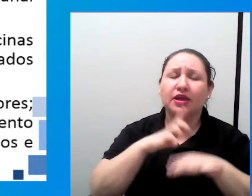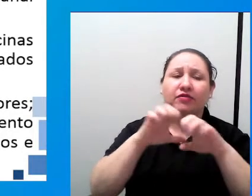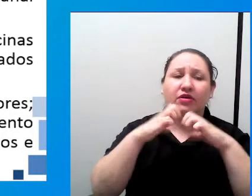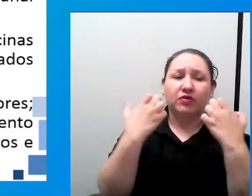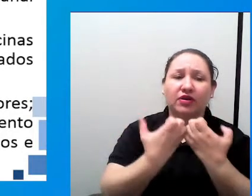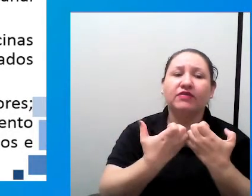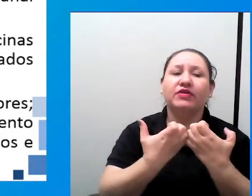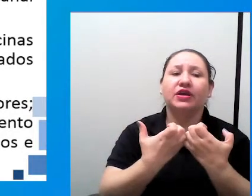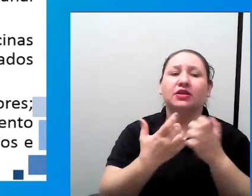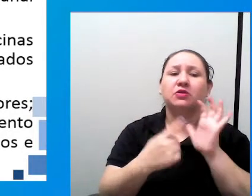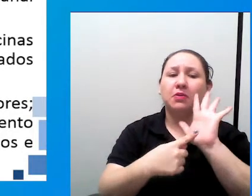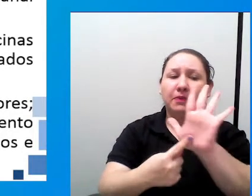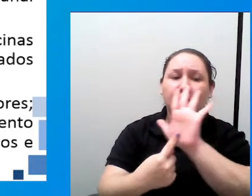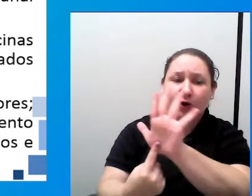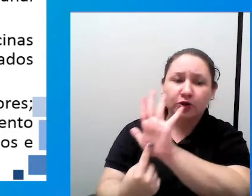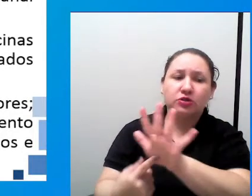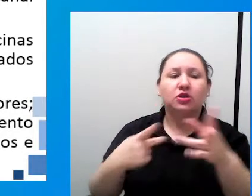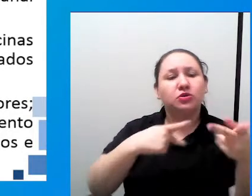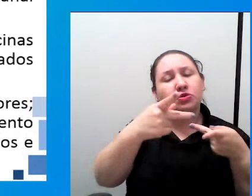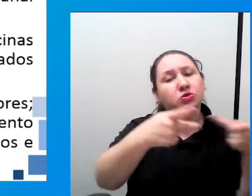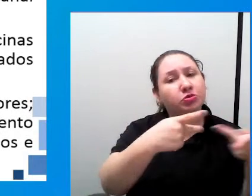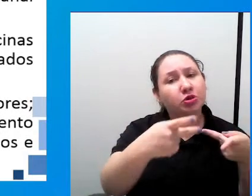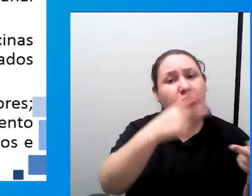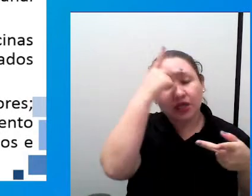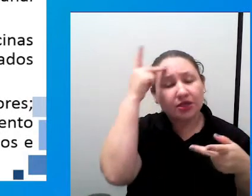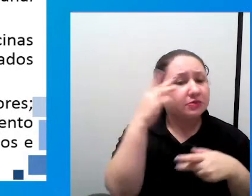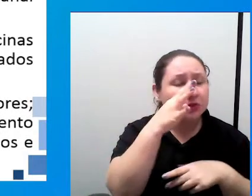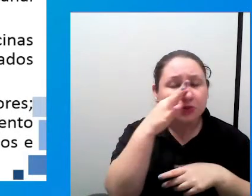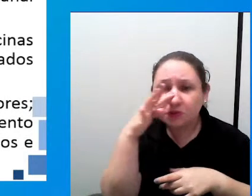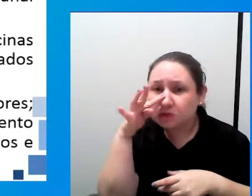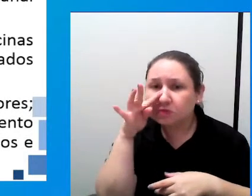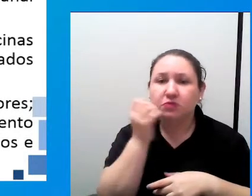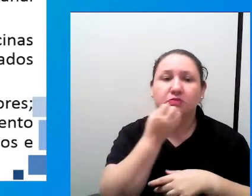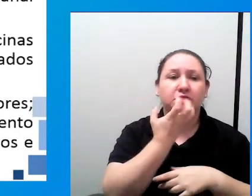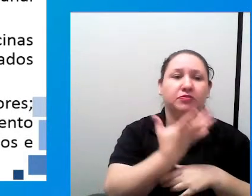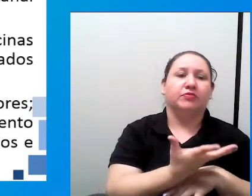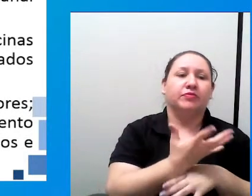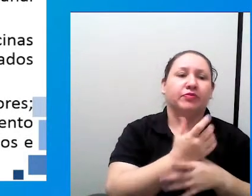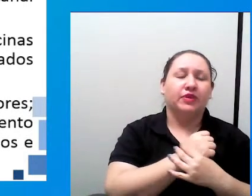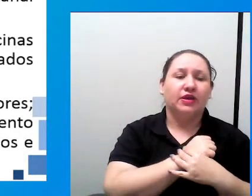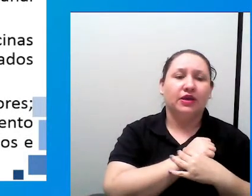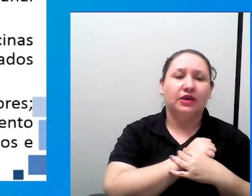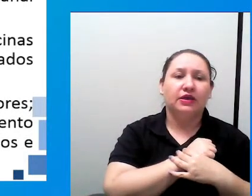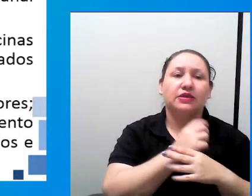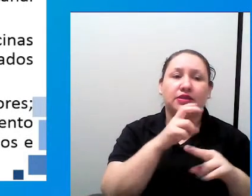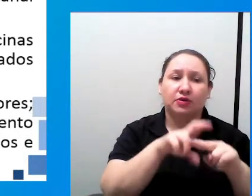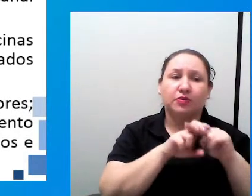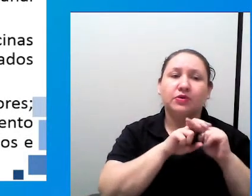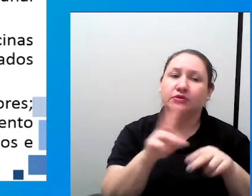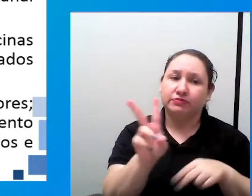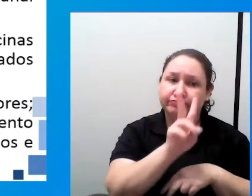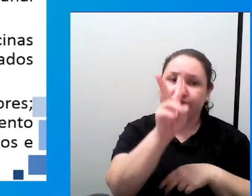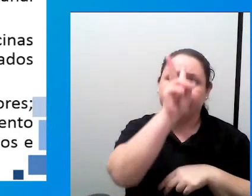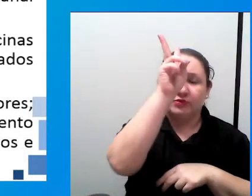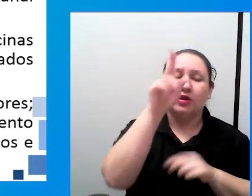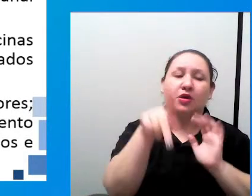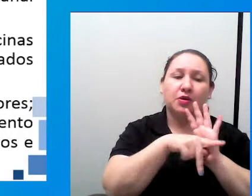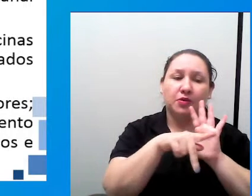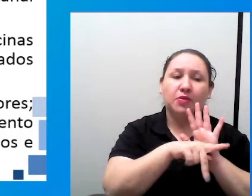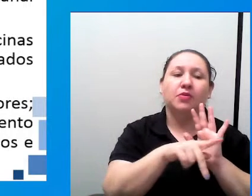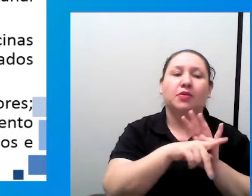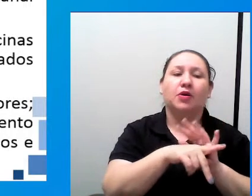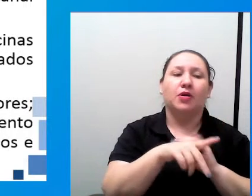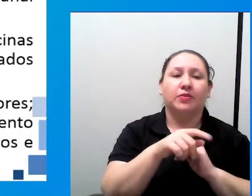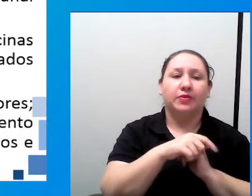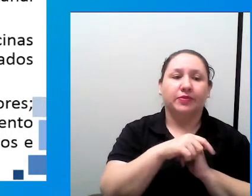gente externaliza todas as atividades acadêmicas, né? E além disso, a gente valoriza um pouco da carreira profissional que a gente está